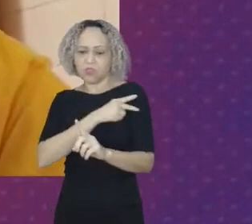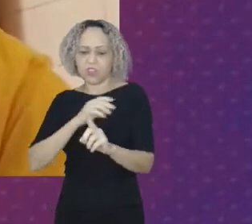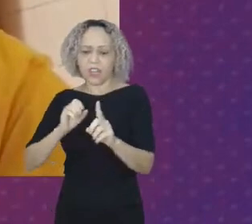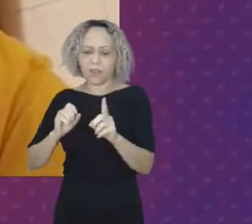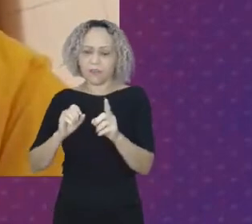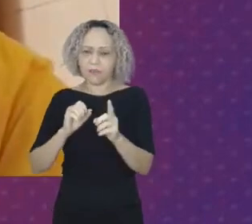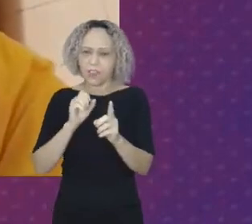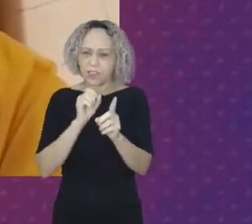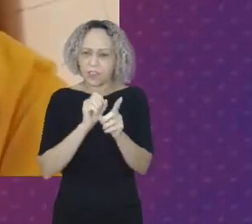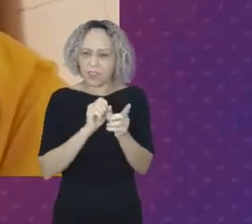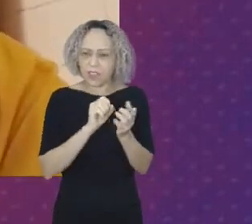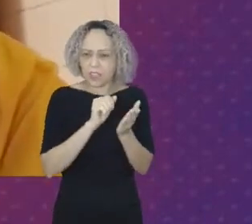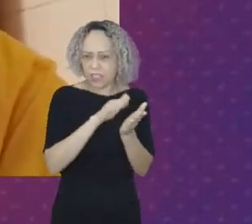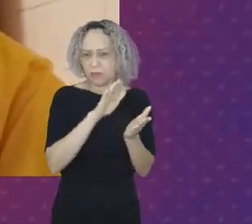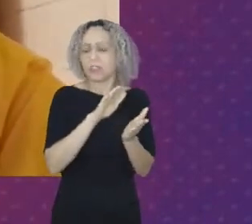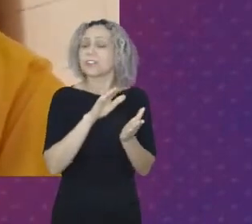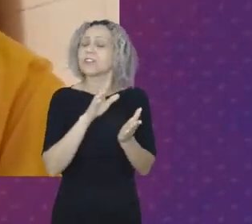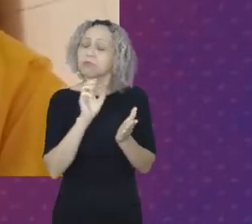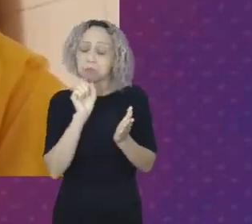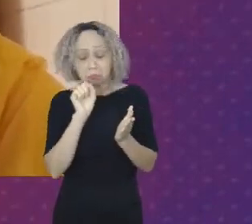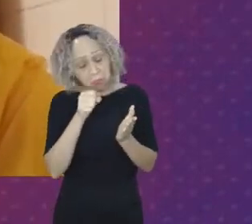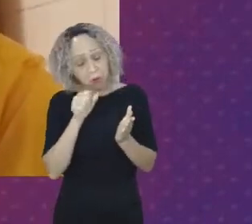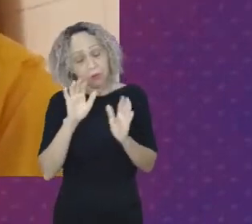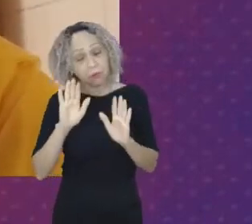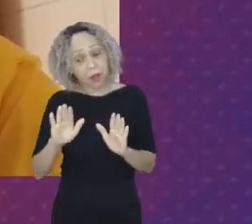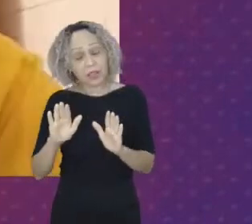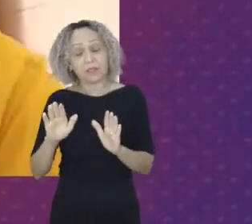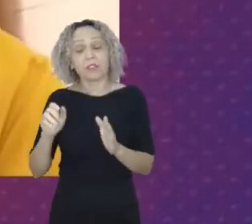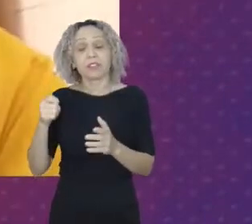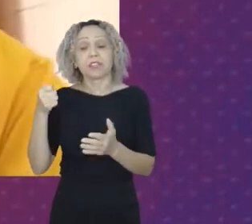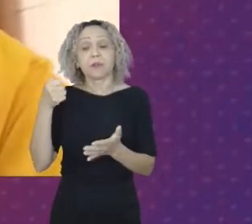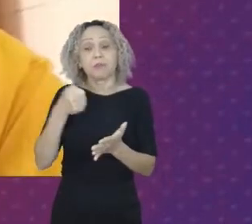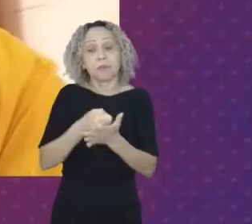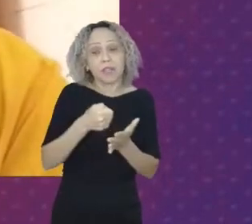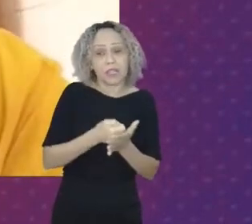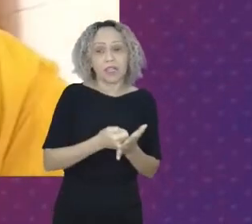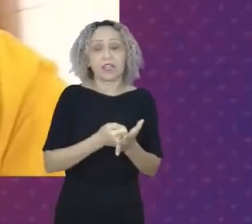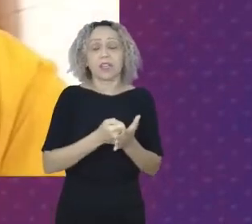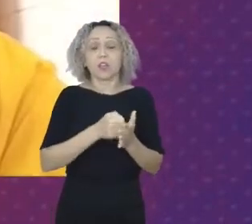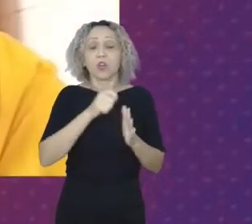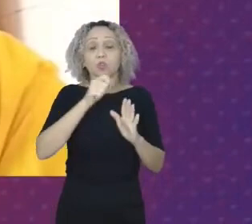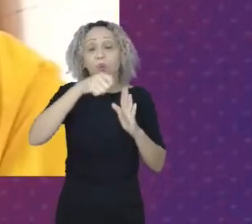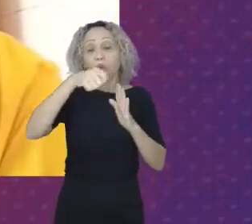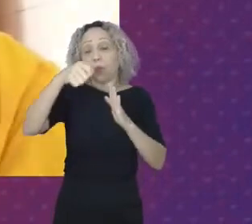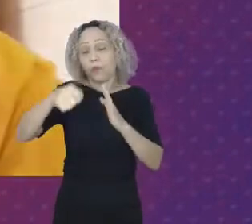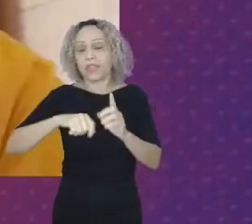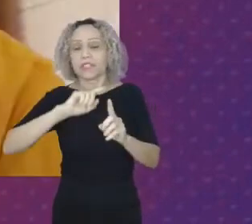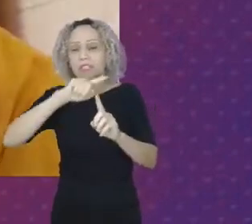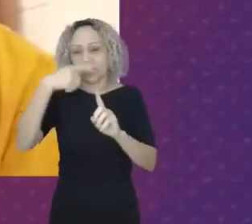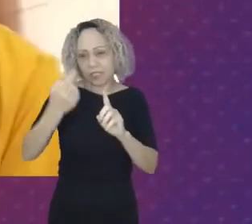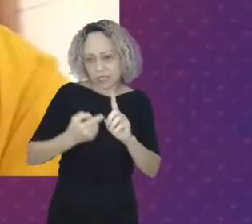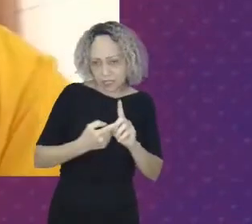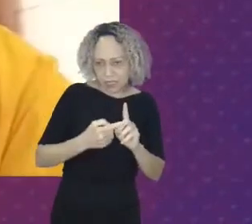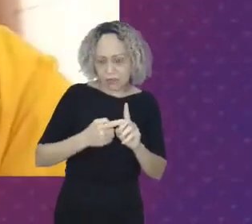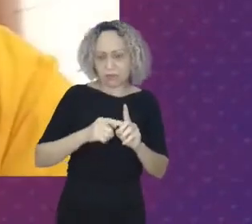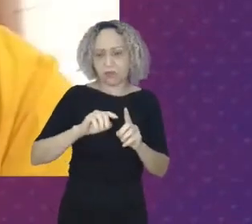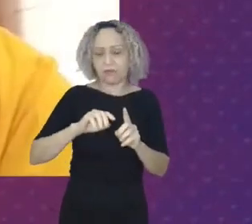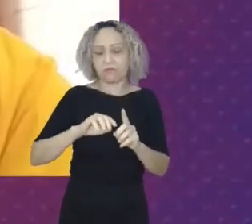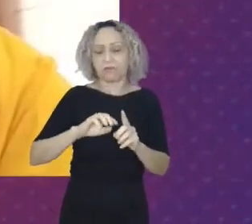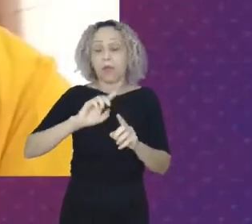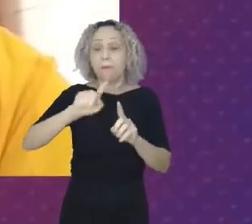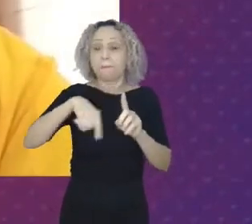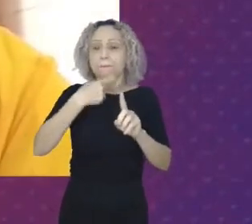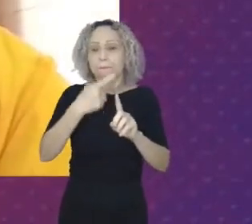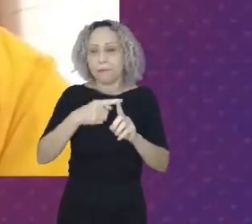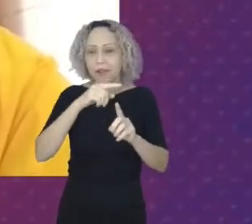pagar todo o período da gestação, incluindo aí os recolhimentos dos encargos sociais, e isso prevalece,